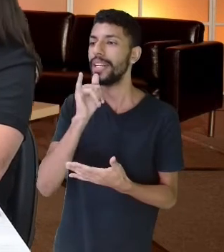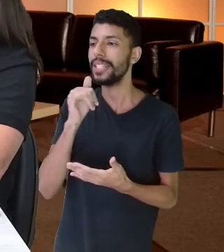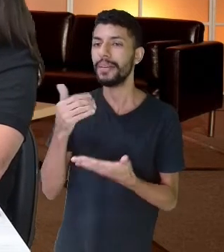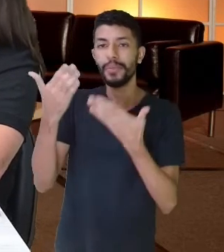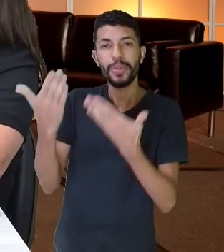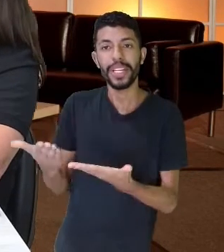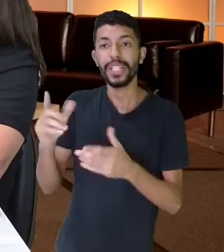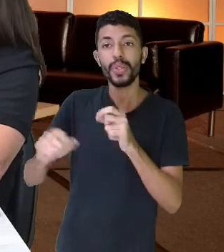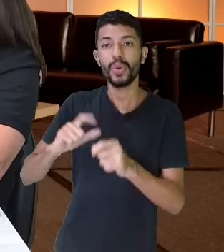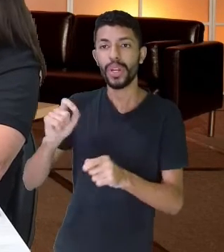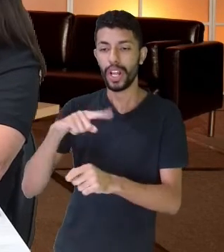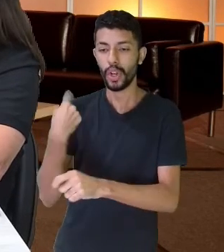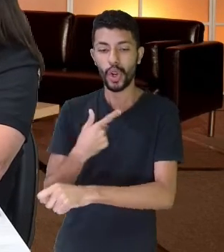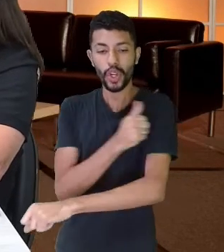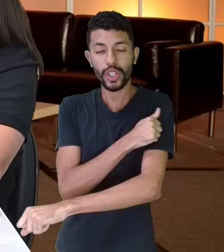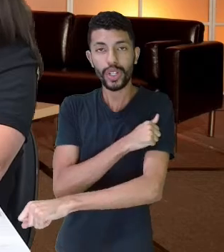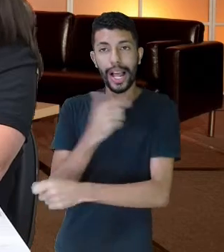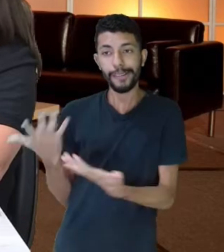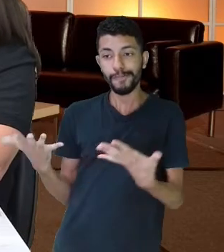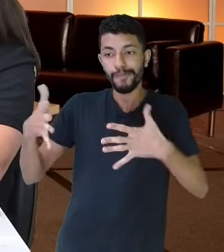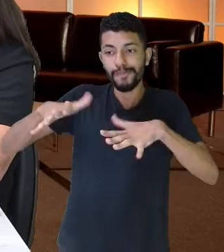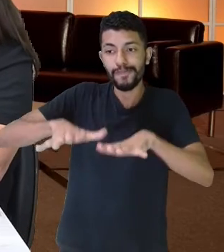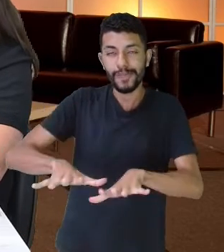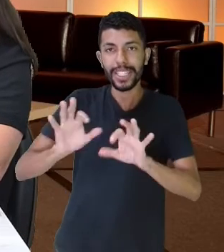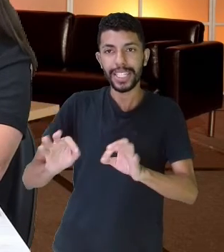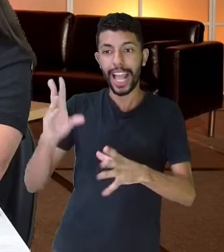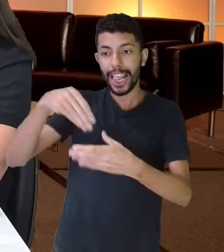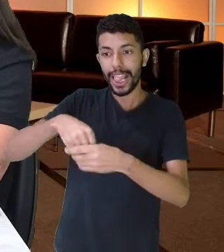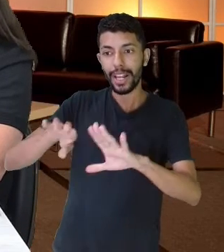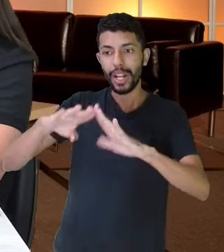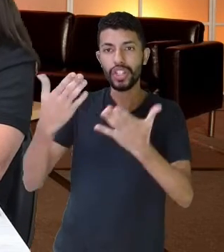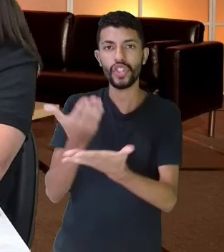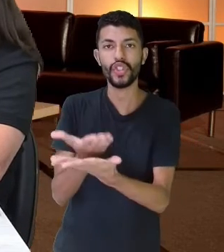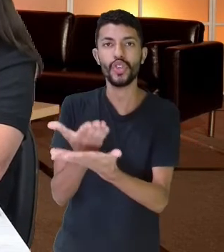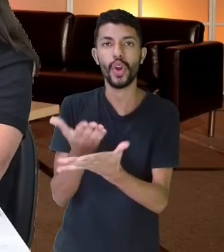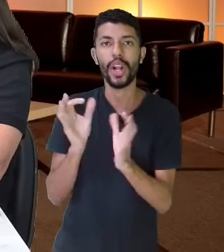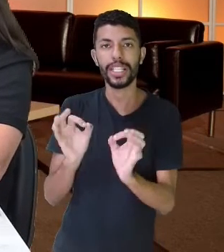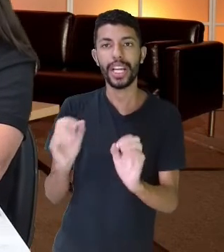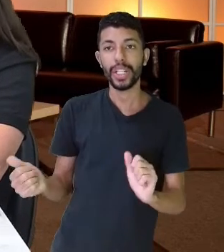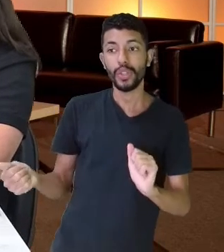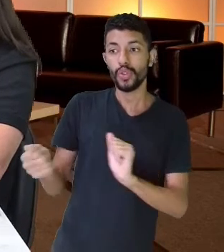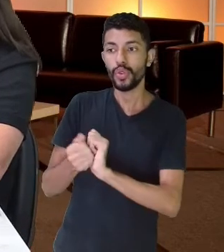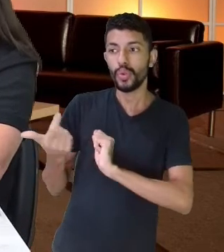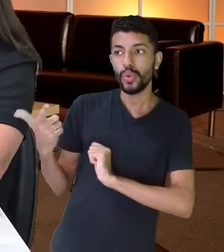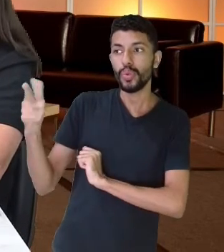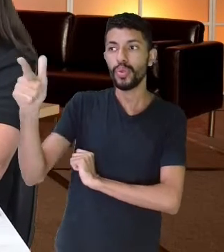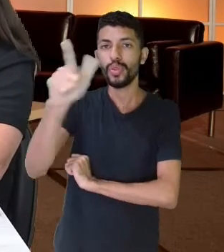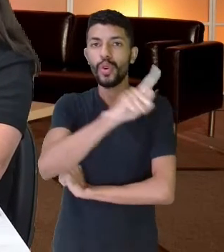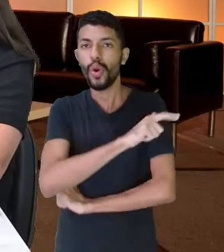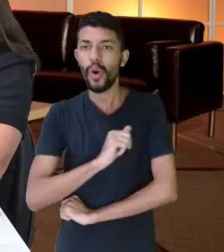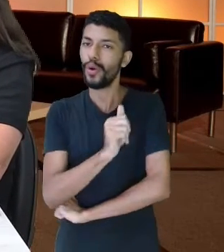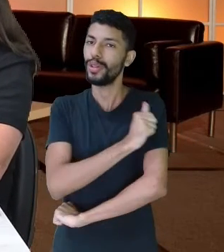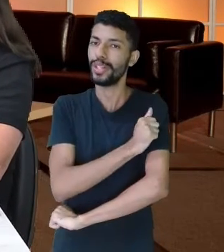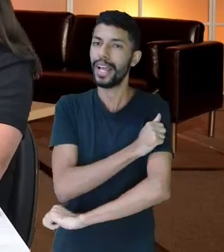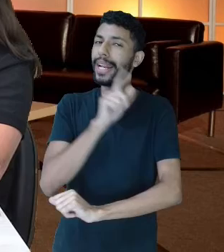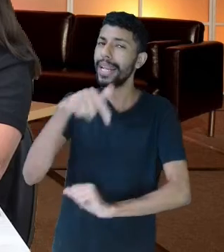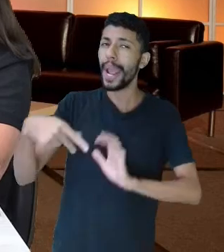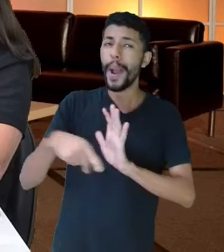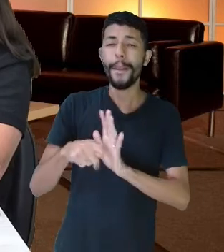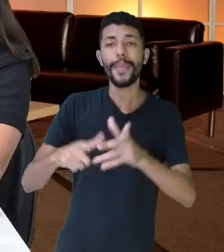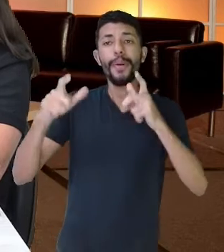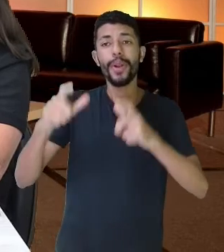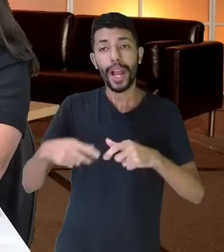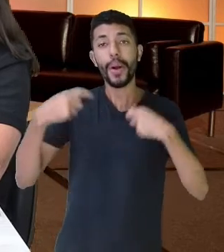alunos sendo incluídos no chão da escola, juntamente com os outros alunos, que é o ambiente que